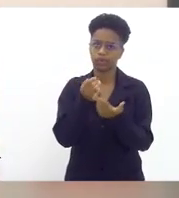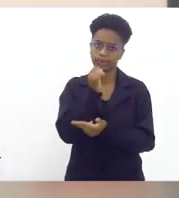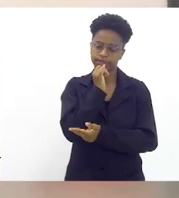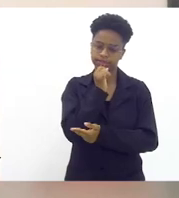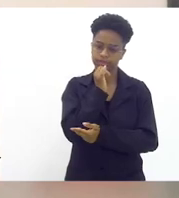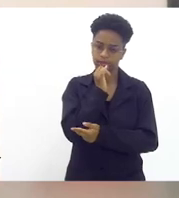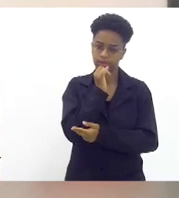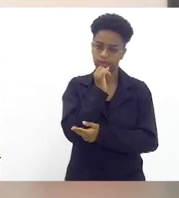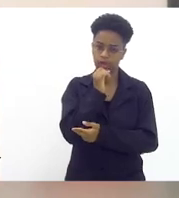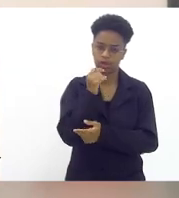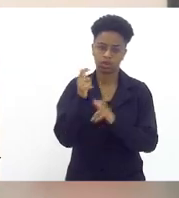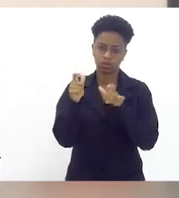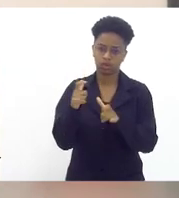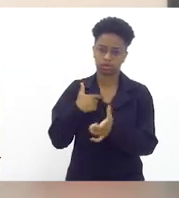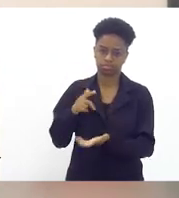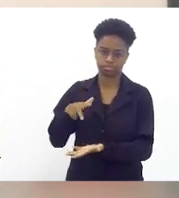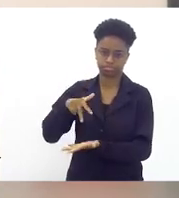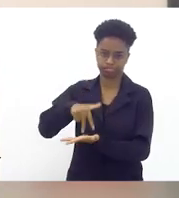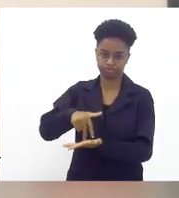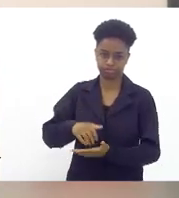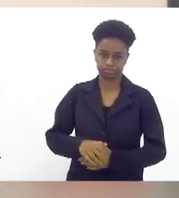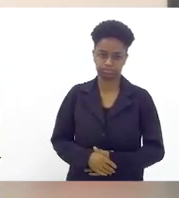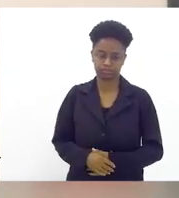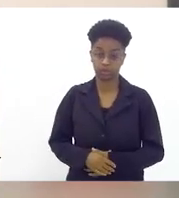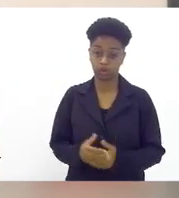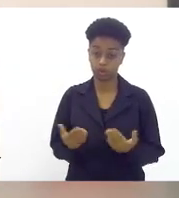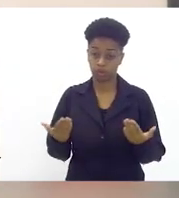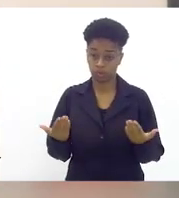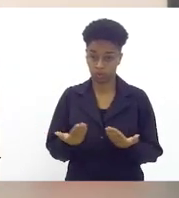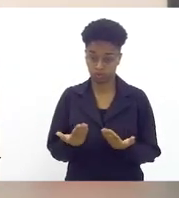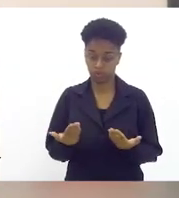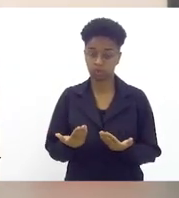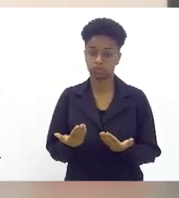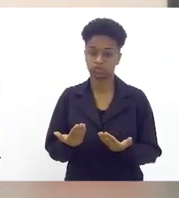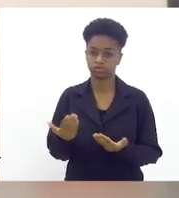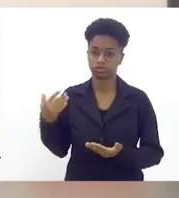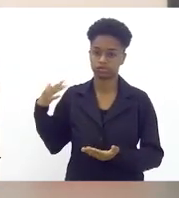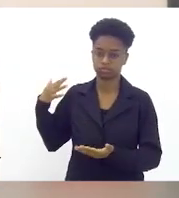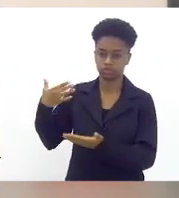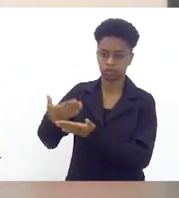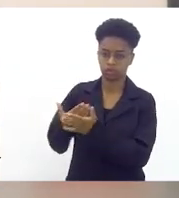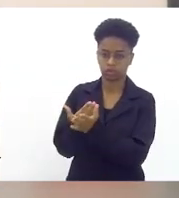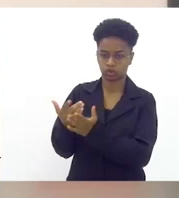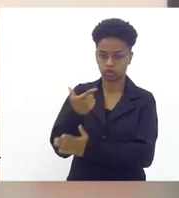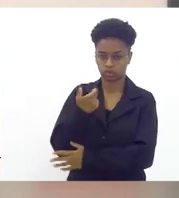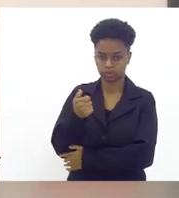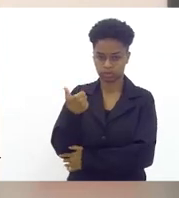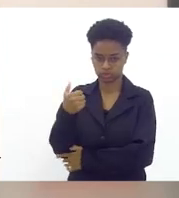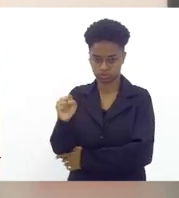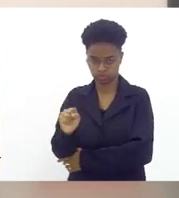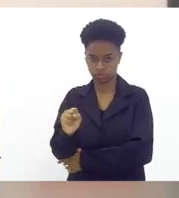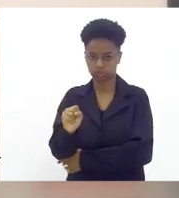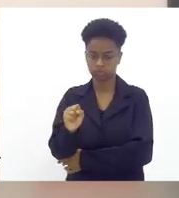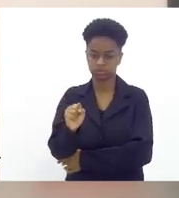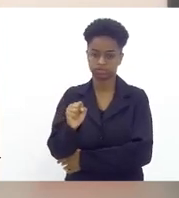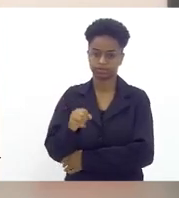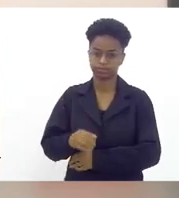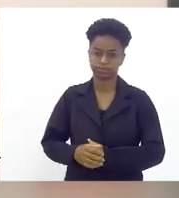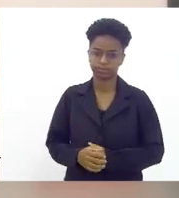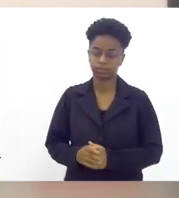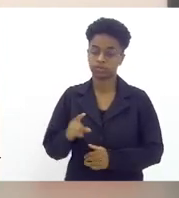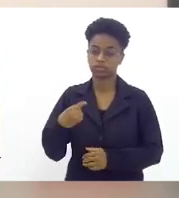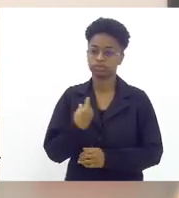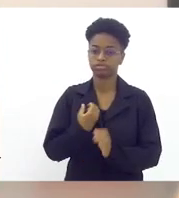como um lugar que eu ocupo. Hoje, desde, né, de 2018, como a gente se estabeleceu como